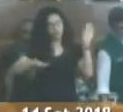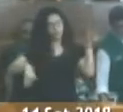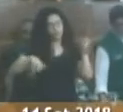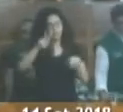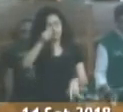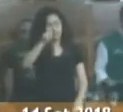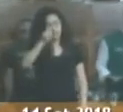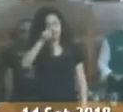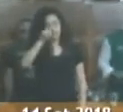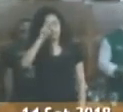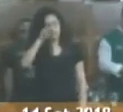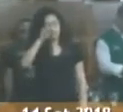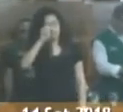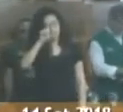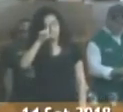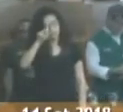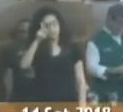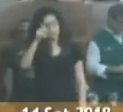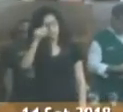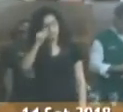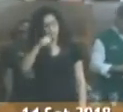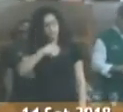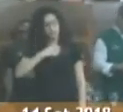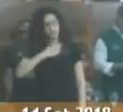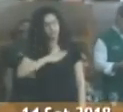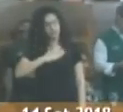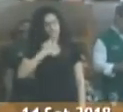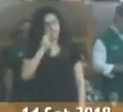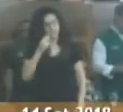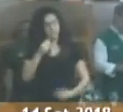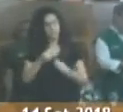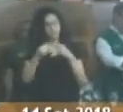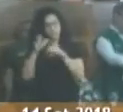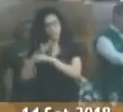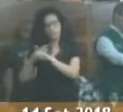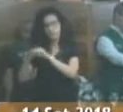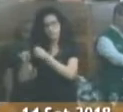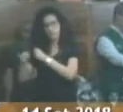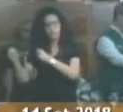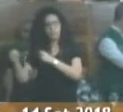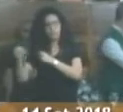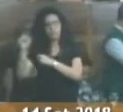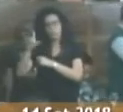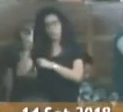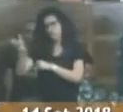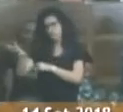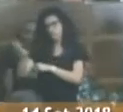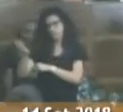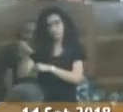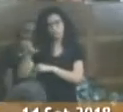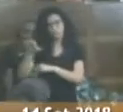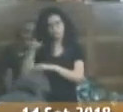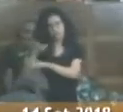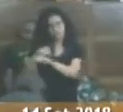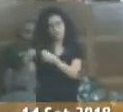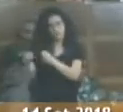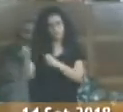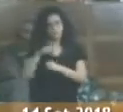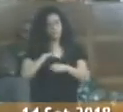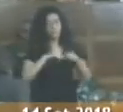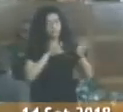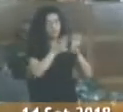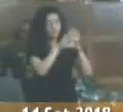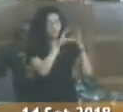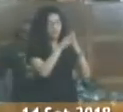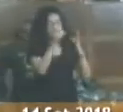Vermelha. Gostaria de registrar aqui que, assim como a Ilha Grande não é só Abraão, existem muitas comunidades caiçaras no